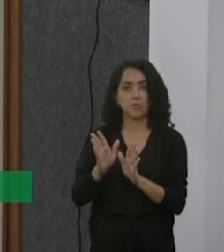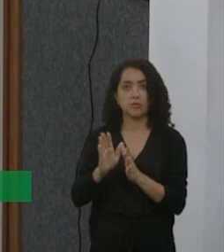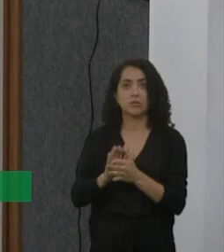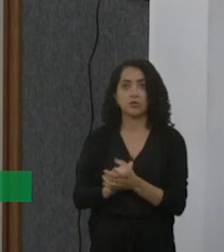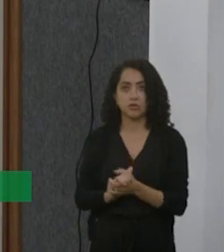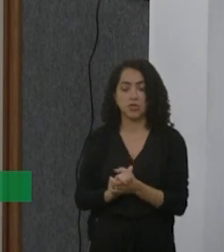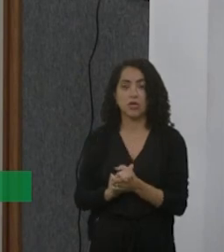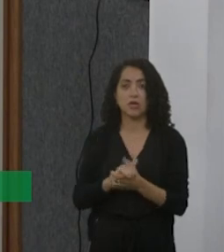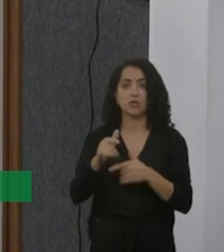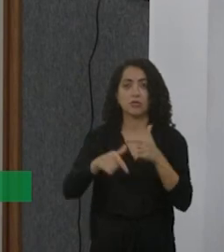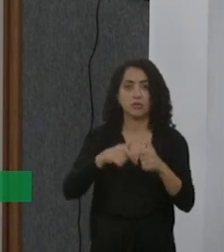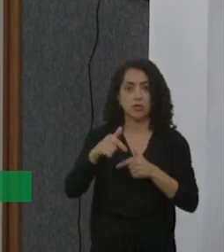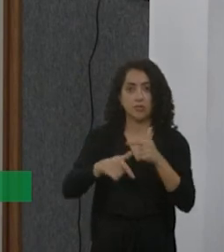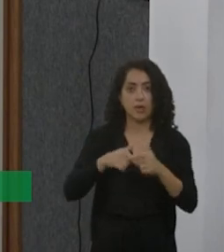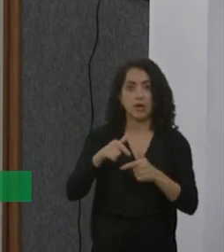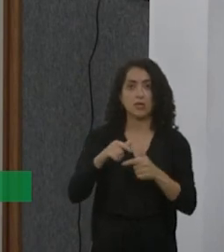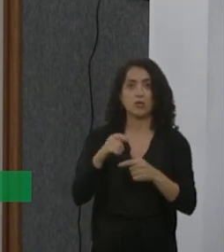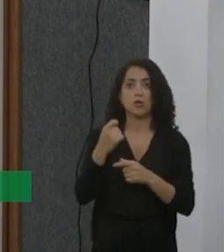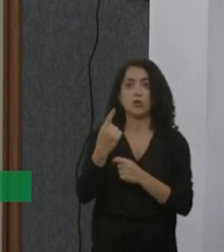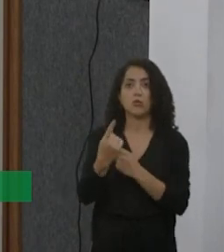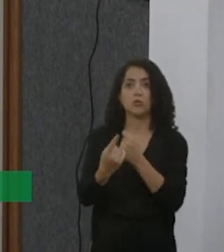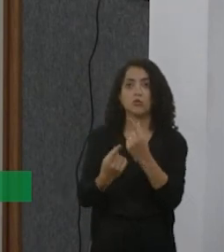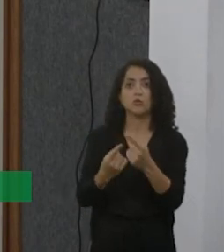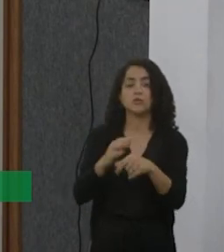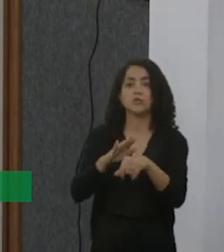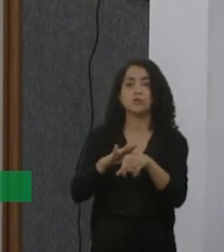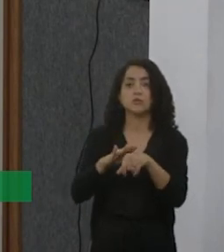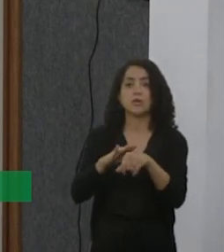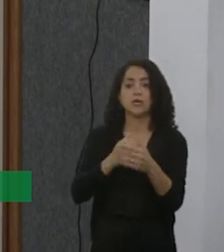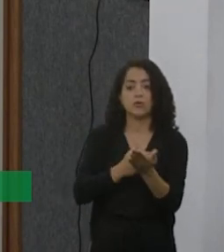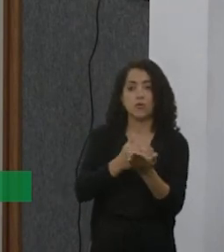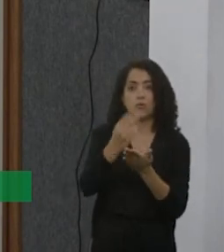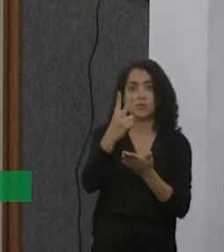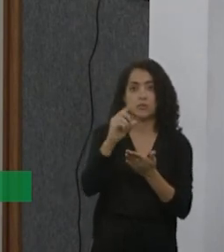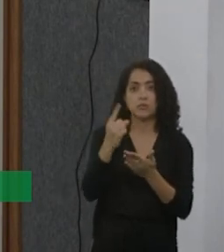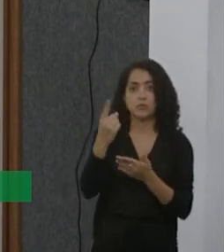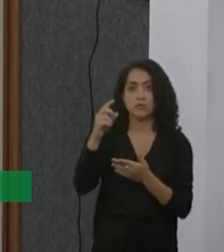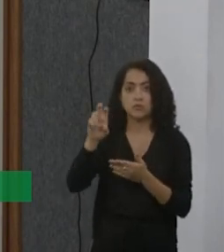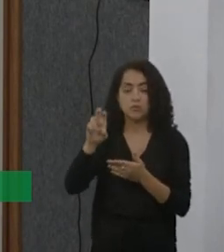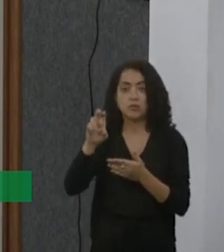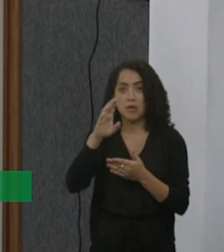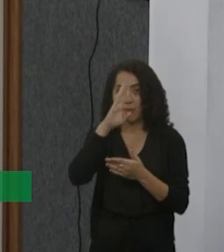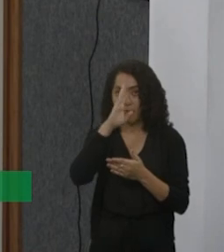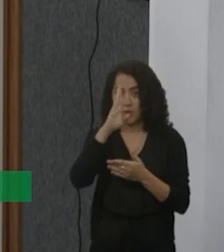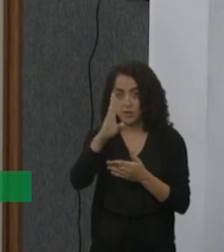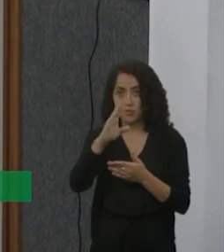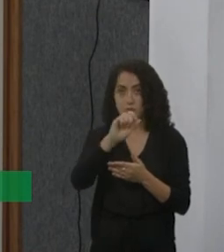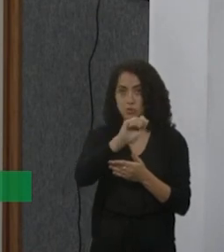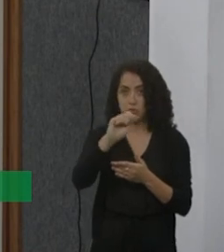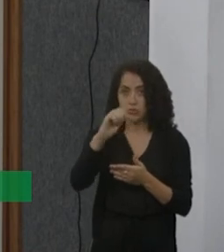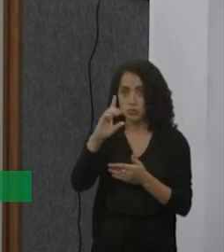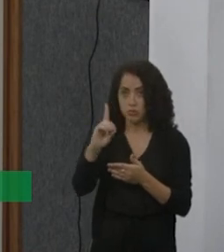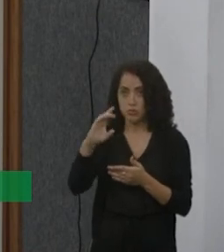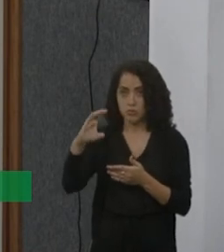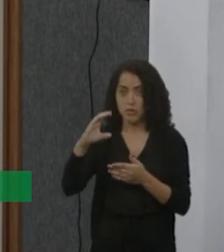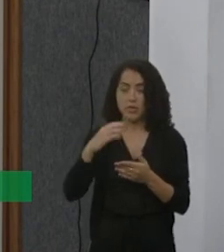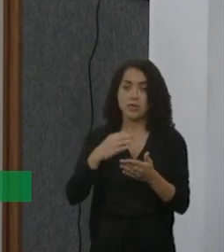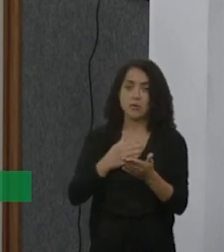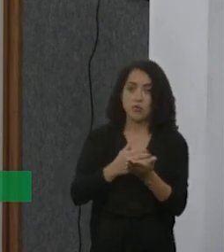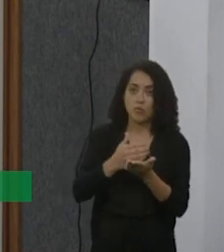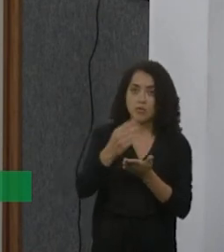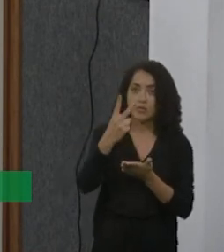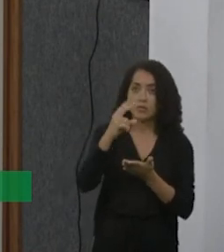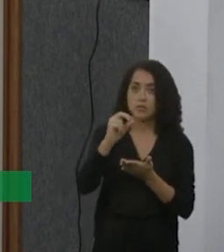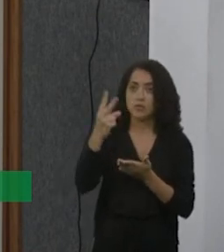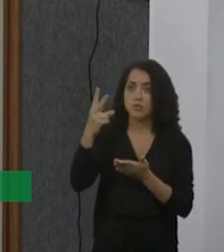atuo com doenças raras desde 2015, mais especificamente com deficiência de AADC desde 2020. Tá?